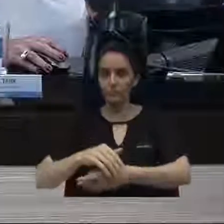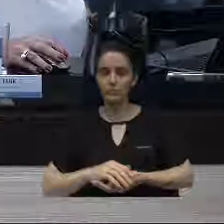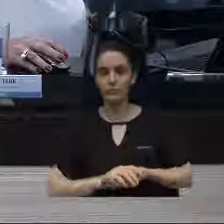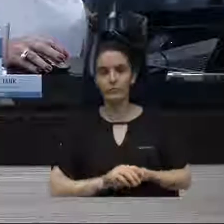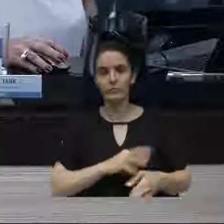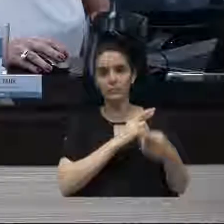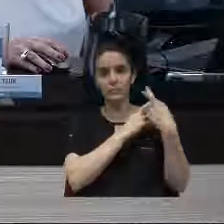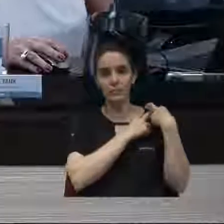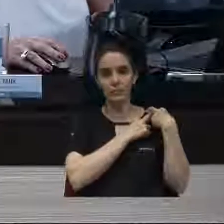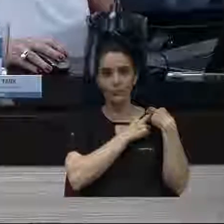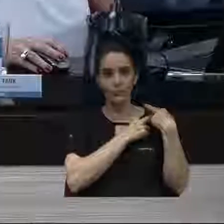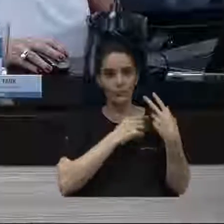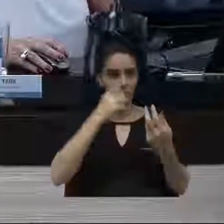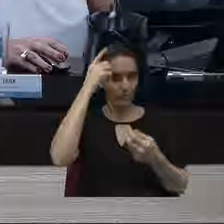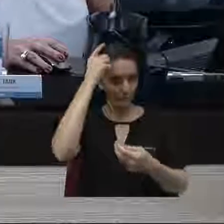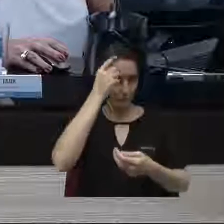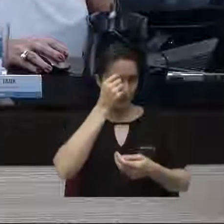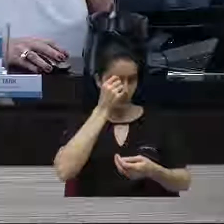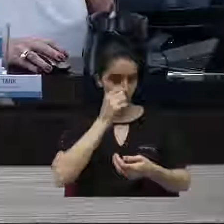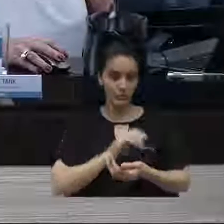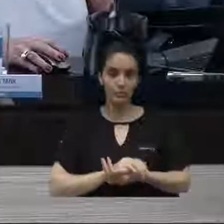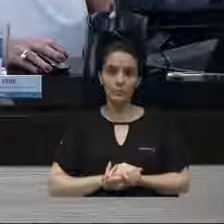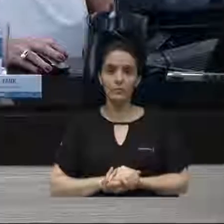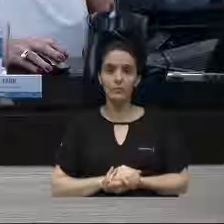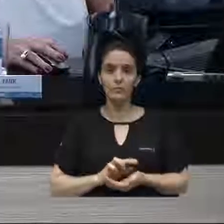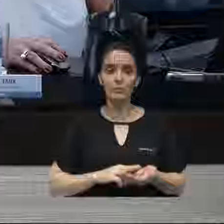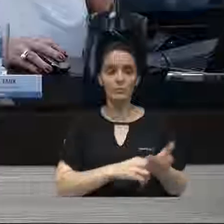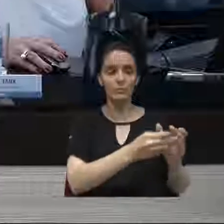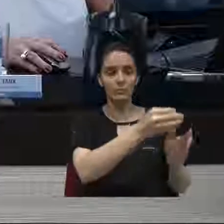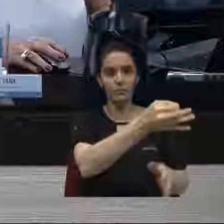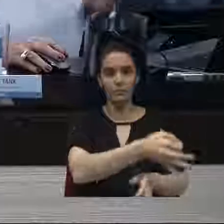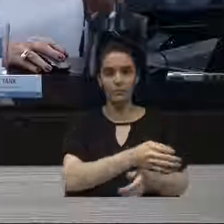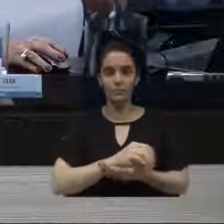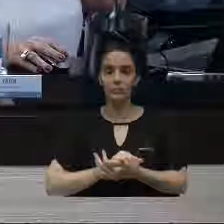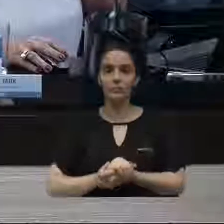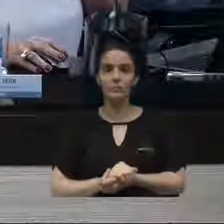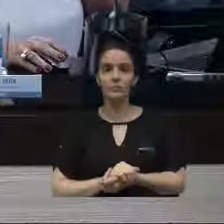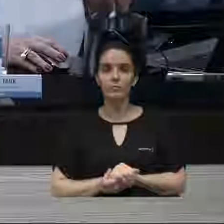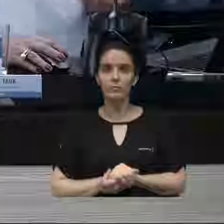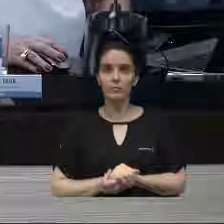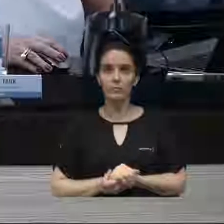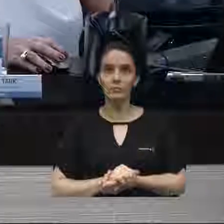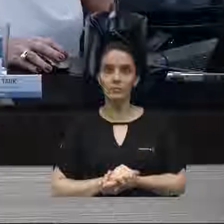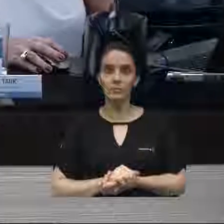do vereador Anderson Cornélio Pereira. Encaminhe-se às comissões competentes.